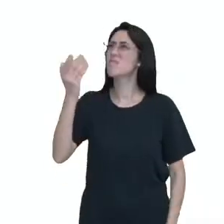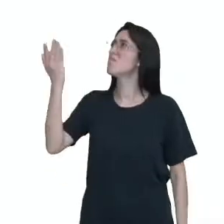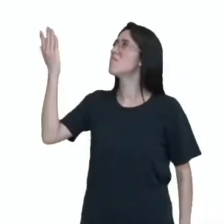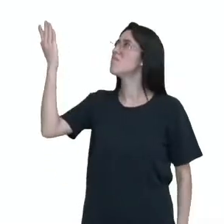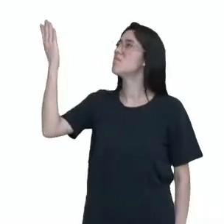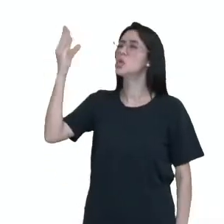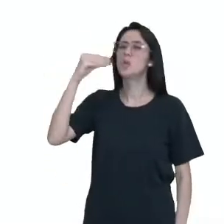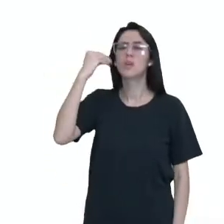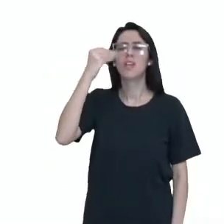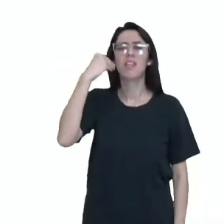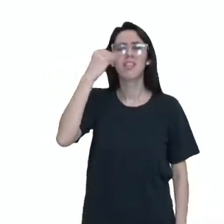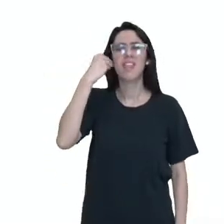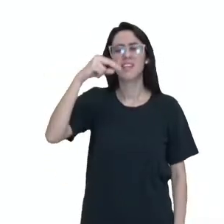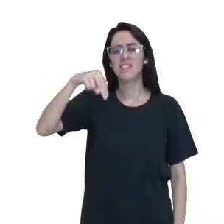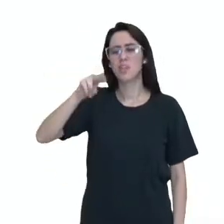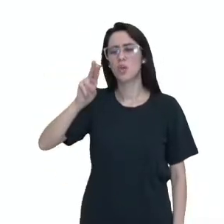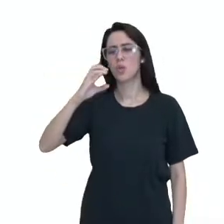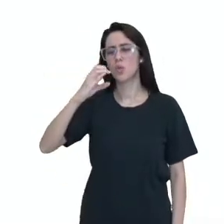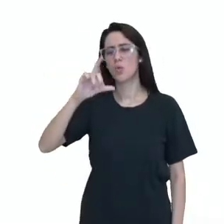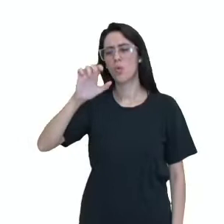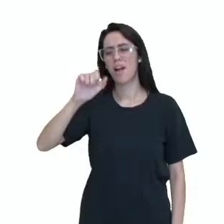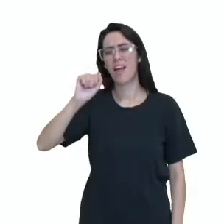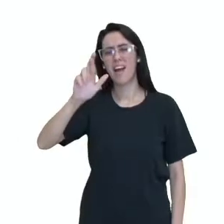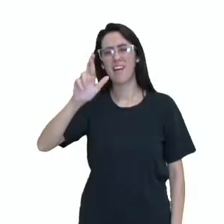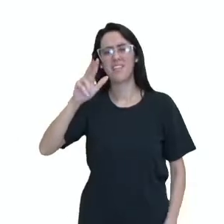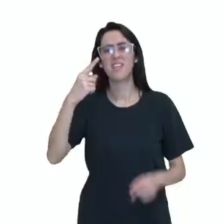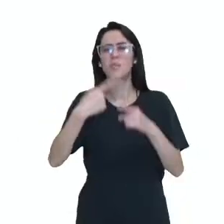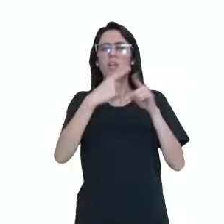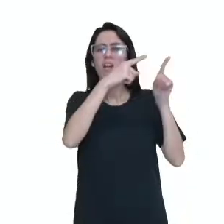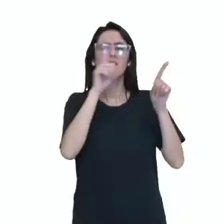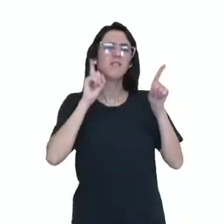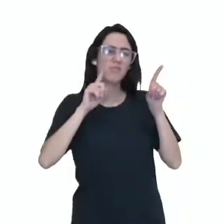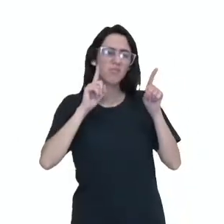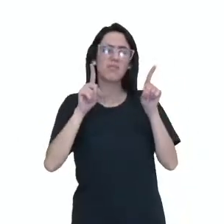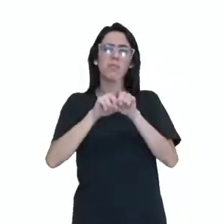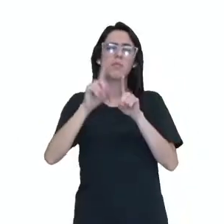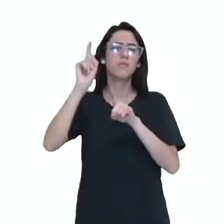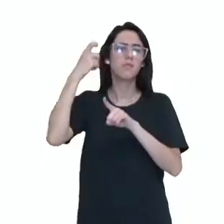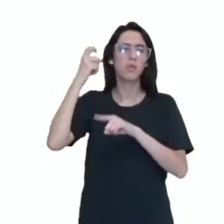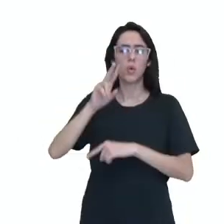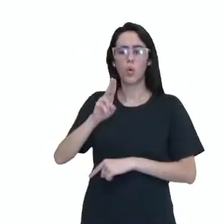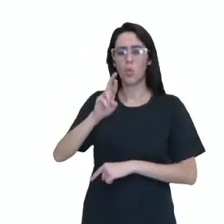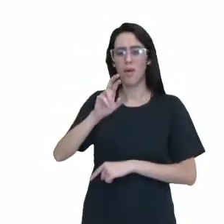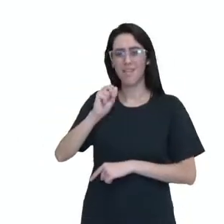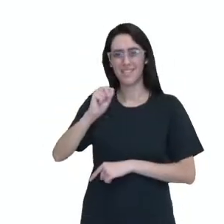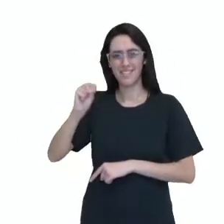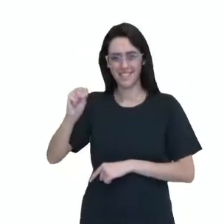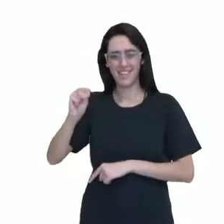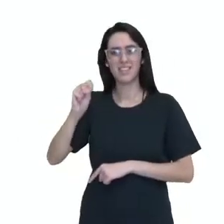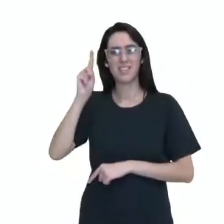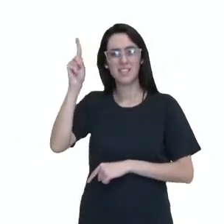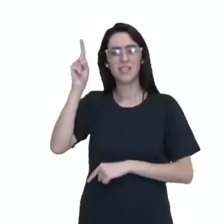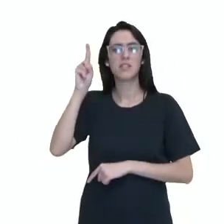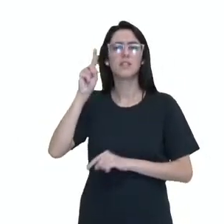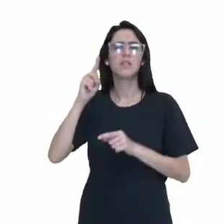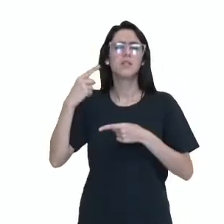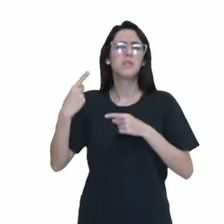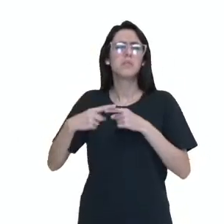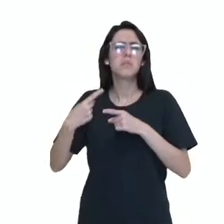Por que os países como os Estados Unidos e a antiga União Soviética desenvolveram esses testes